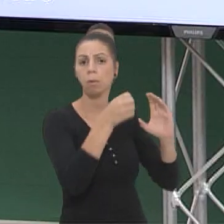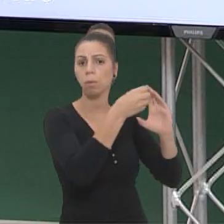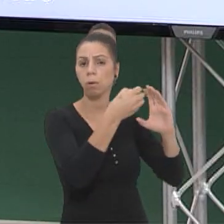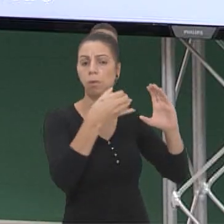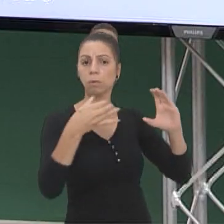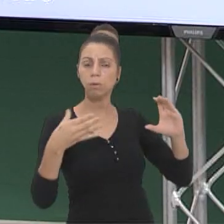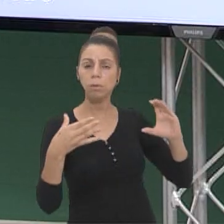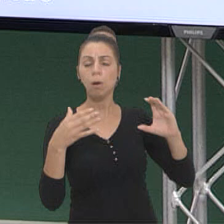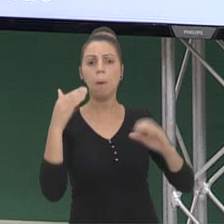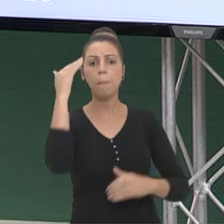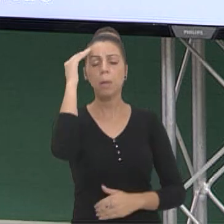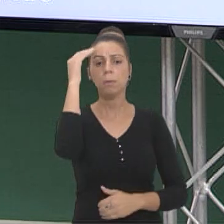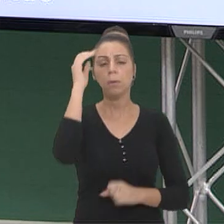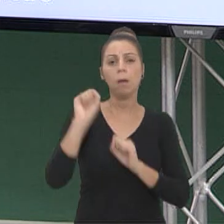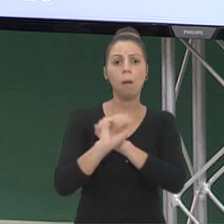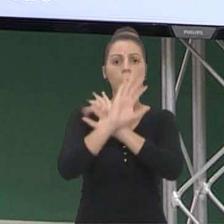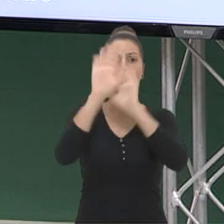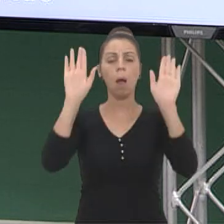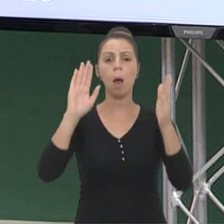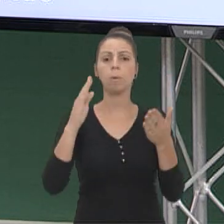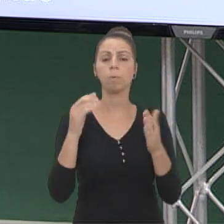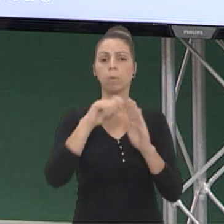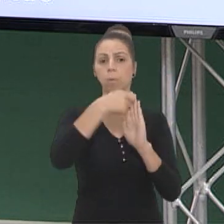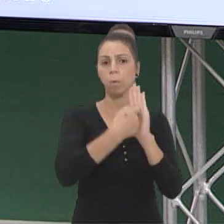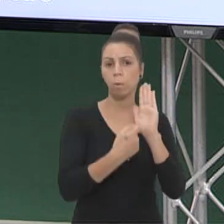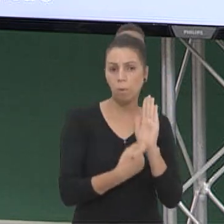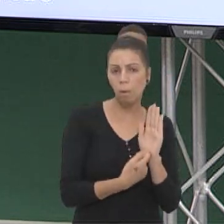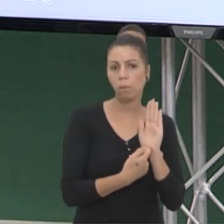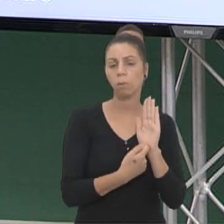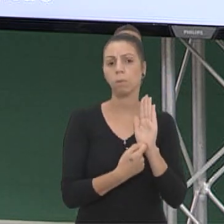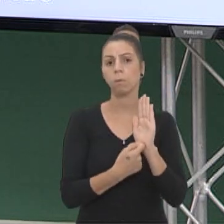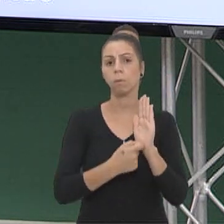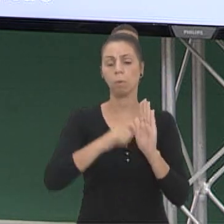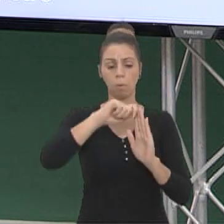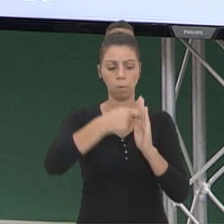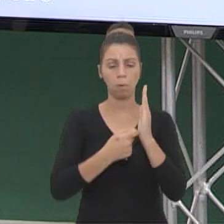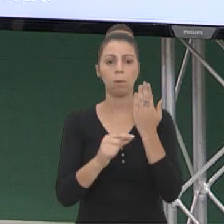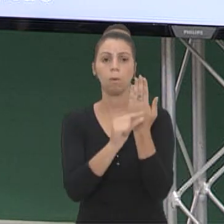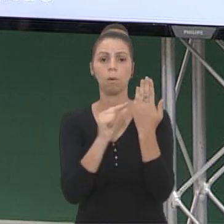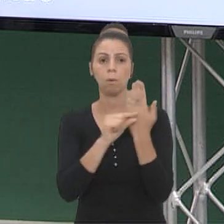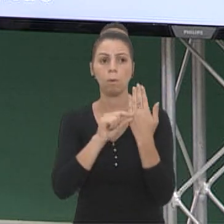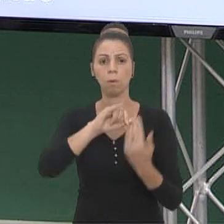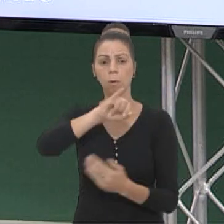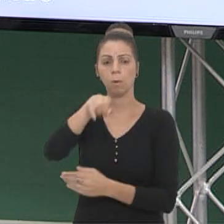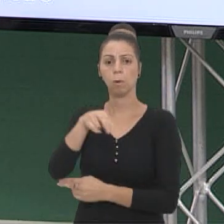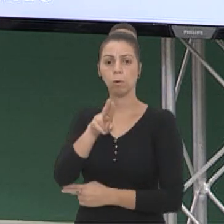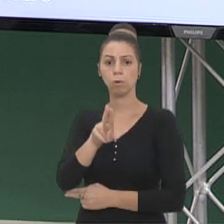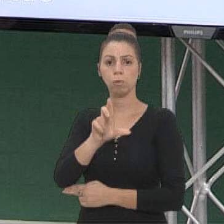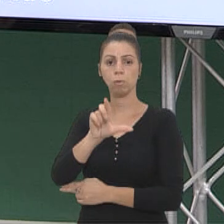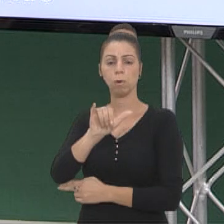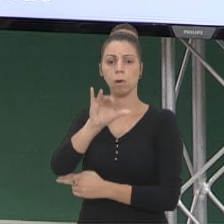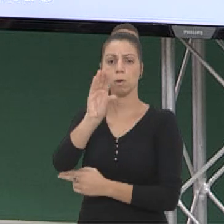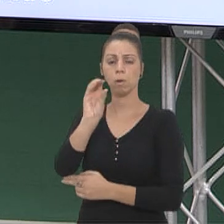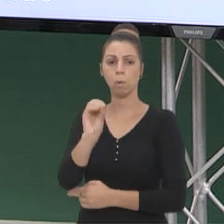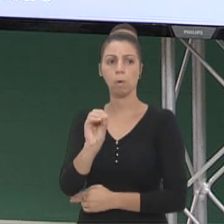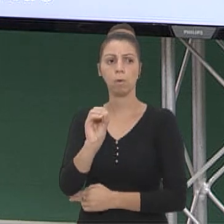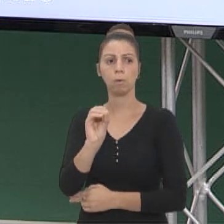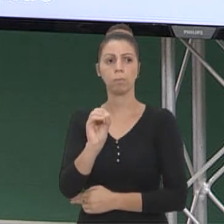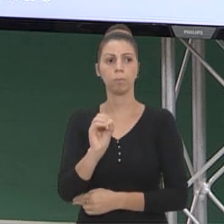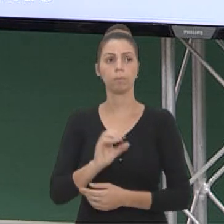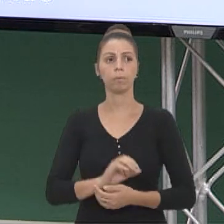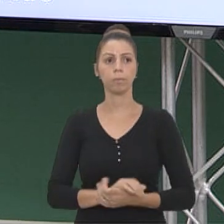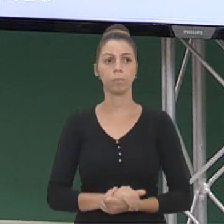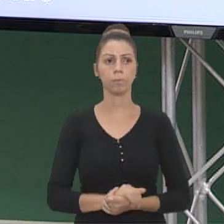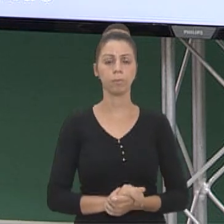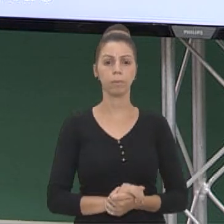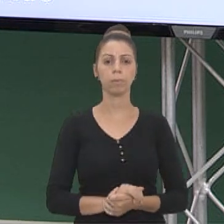melhor um texto proposto para a aula de hoje. Um texto de um autor chamado Júlio Cortázar. Ok?